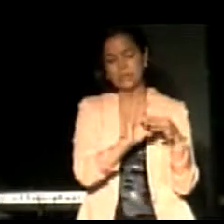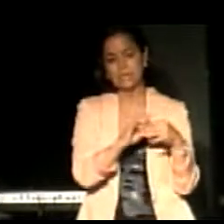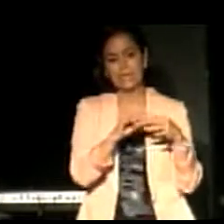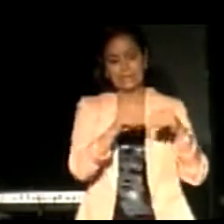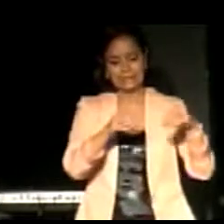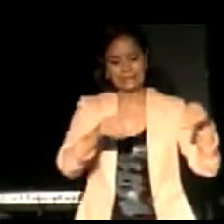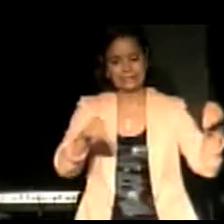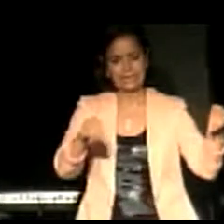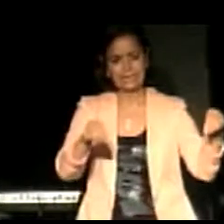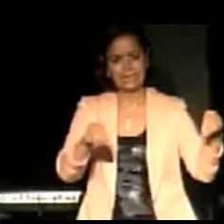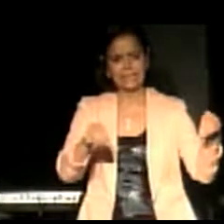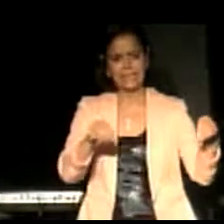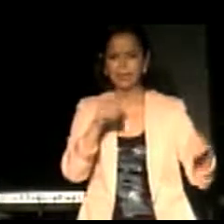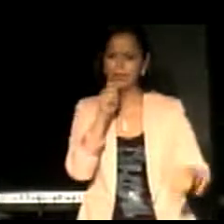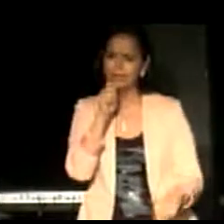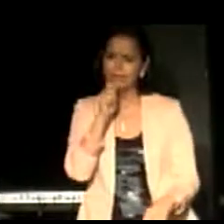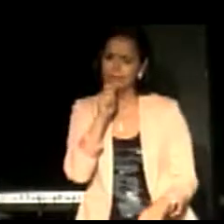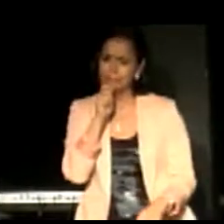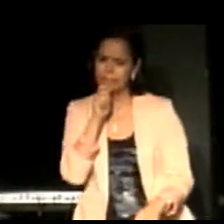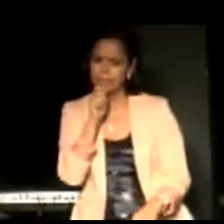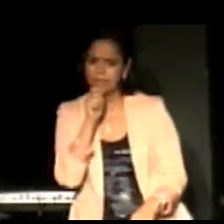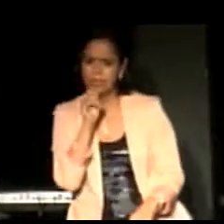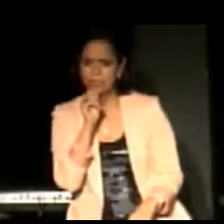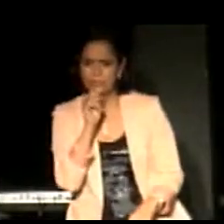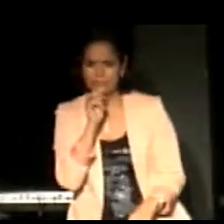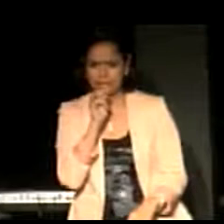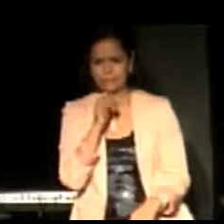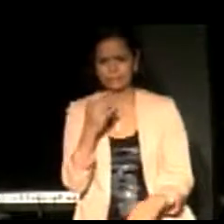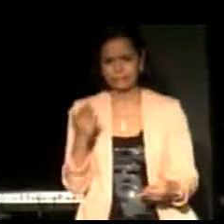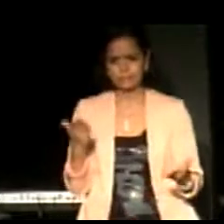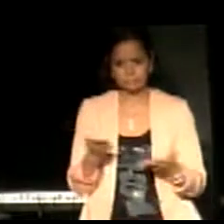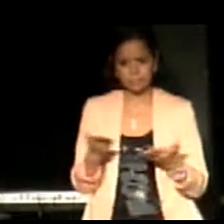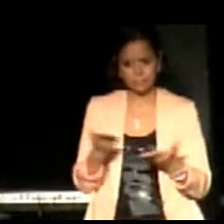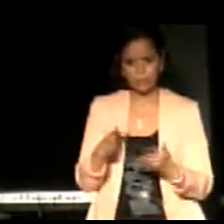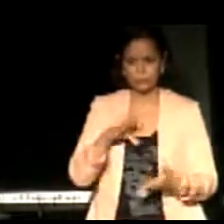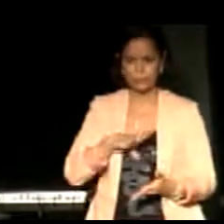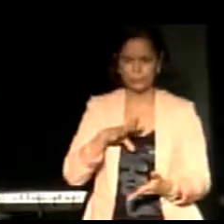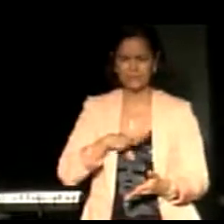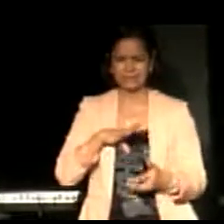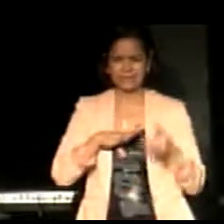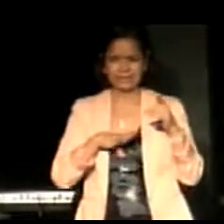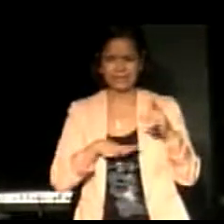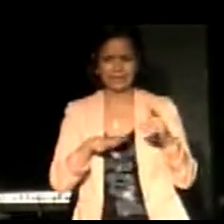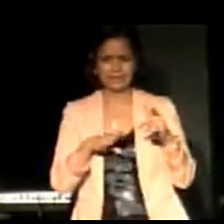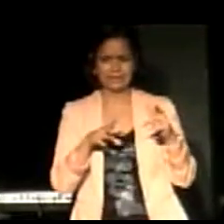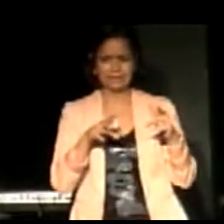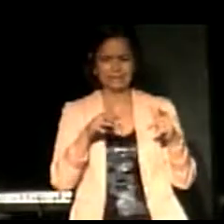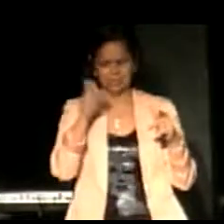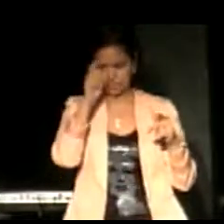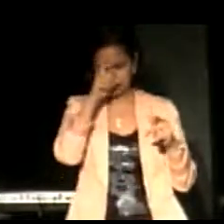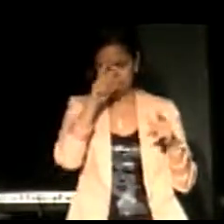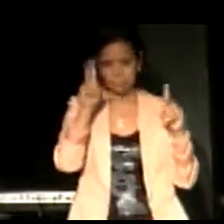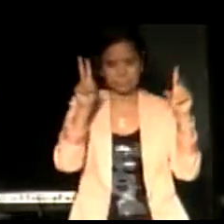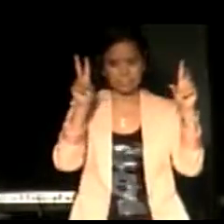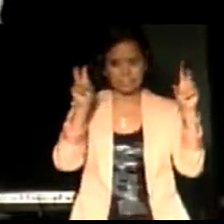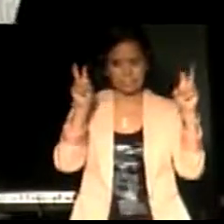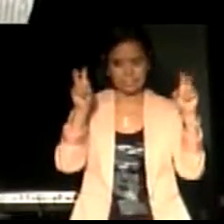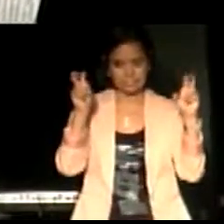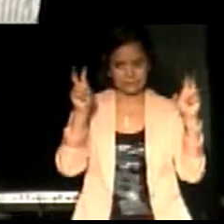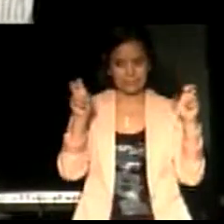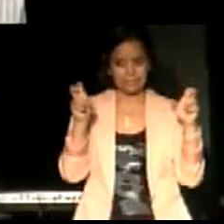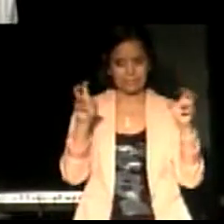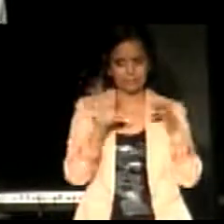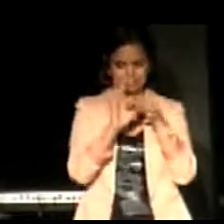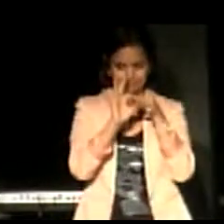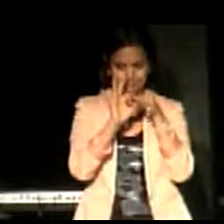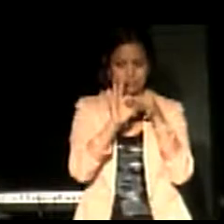nós enfrentamos, especialmente no caso do português, para definirmos o tema mansidão, ou o termo mansidão,